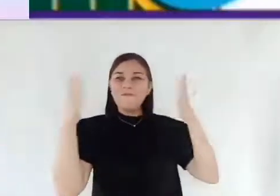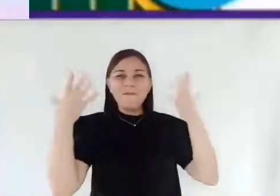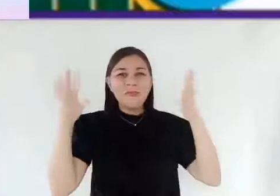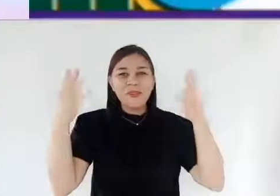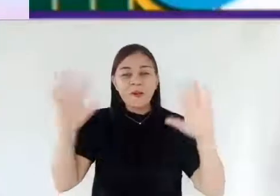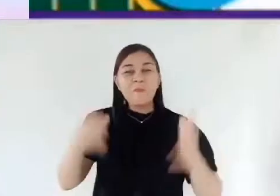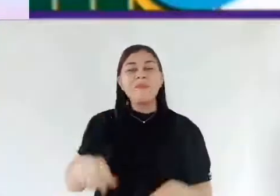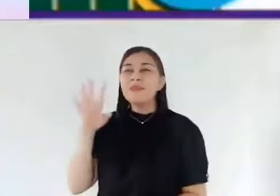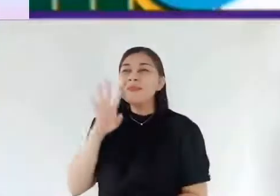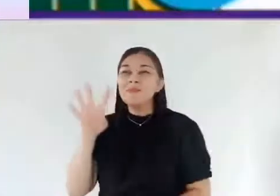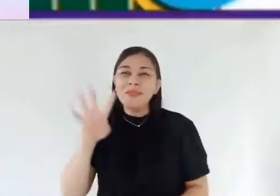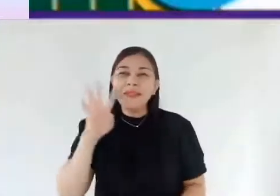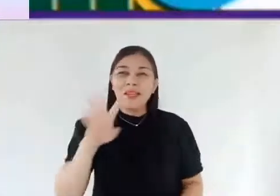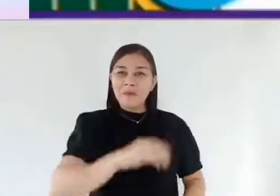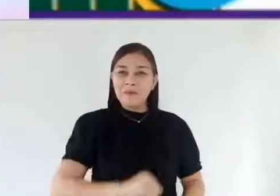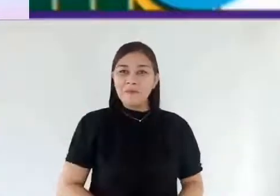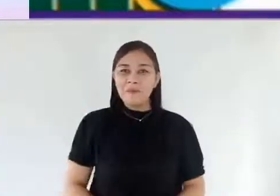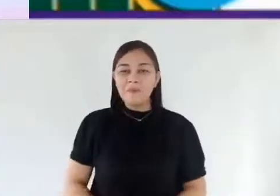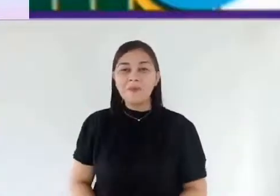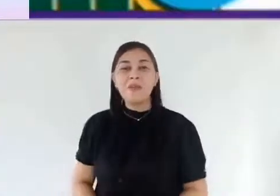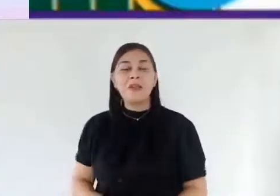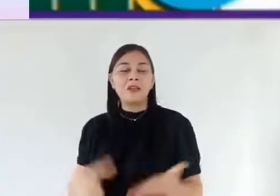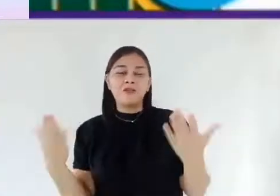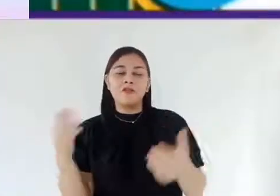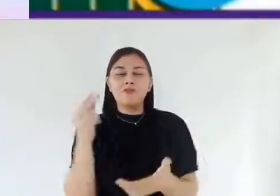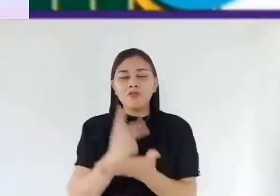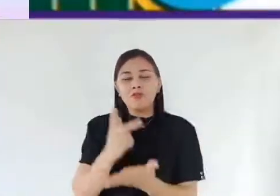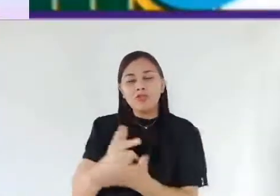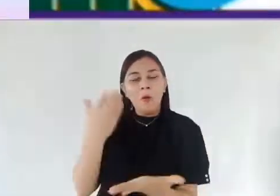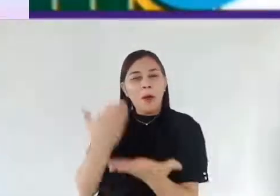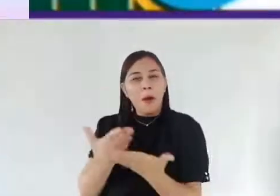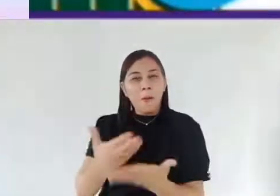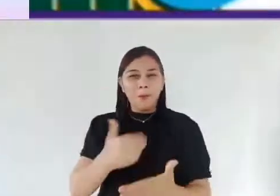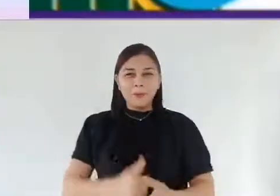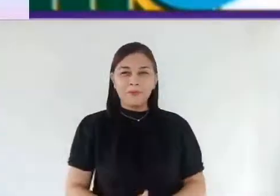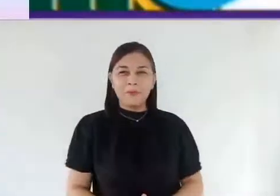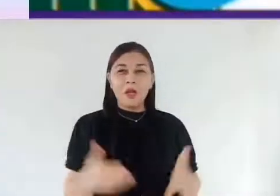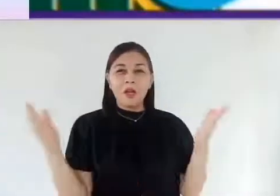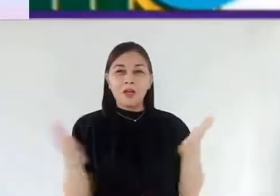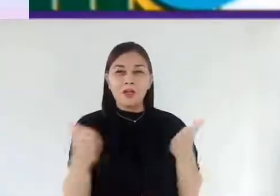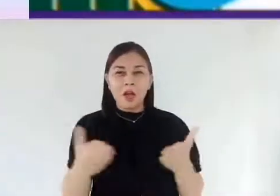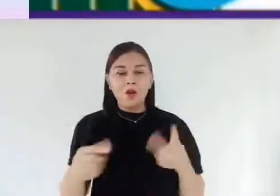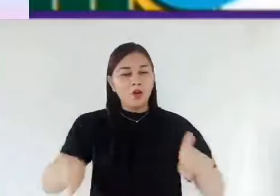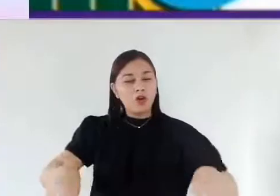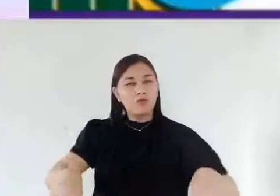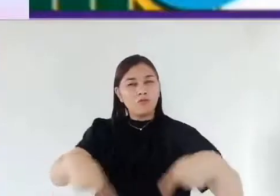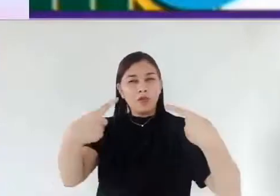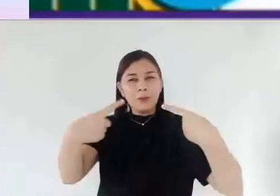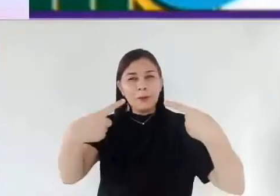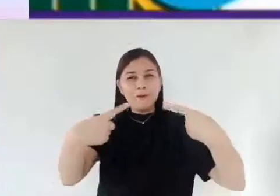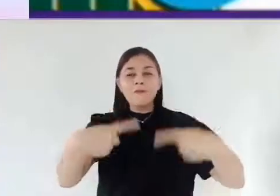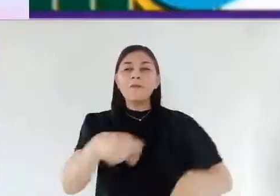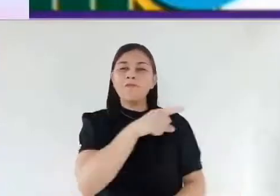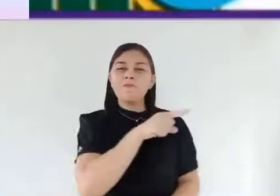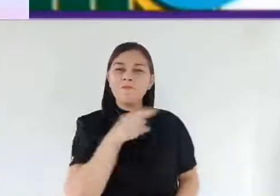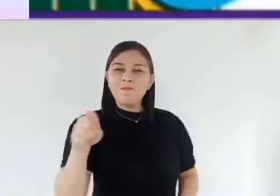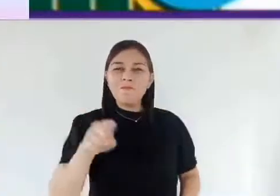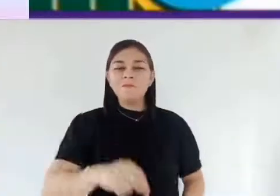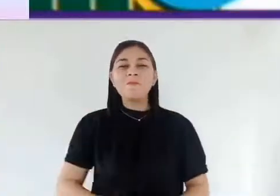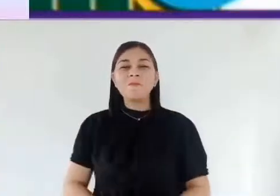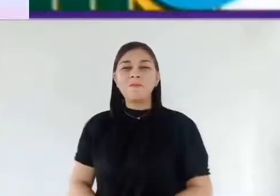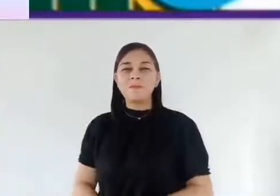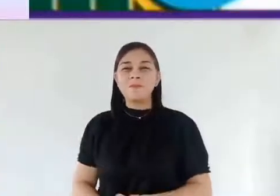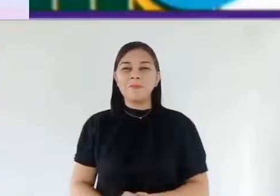Parabéns! Que legal! Mas vamos continuar a nossa aulinha Que agora eu vou passar o nosso desafio